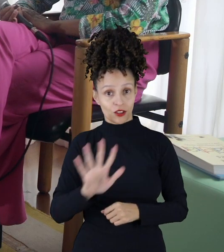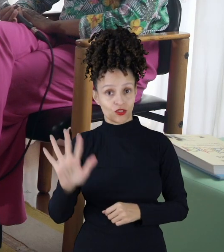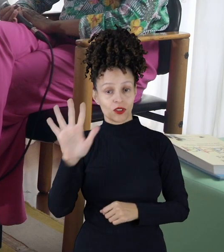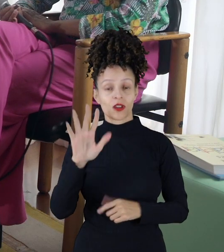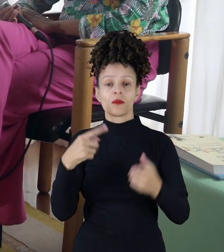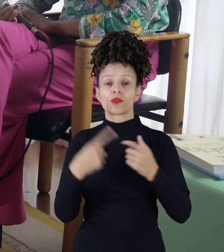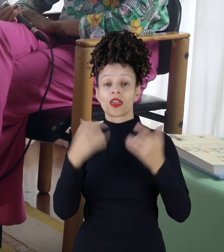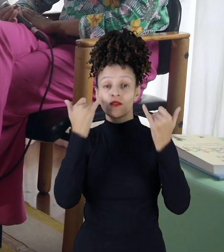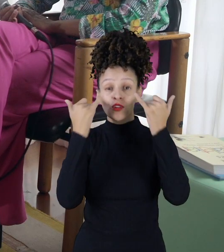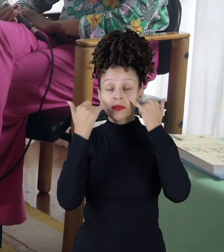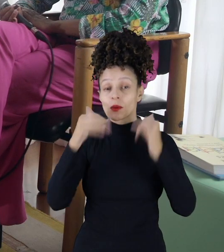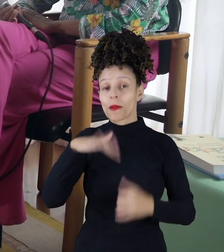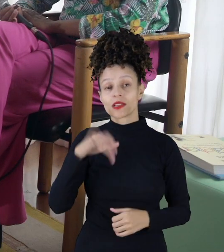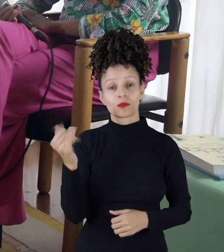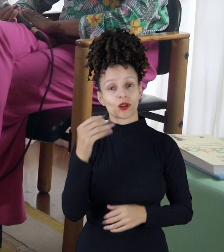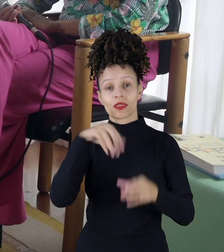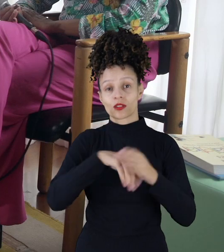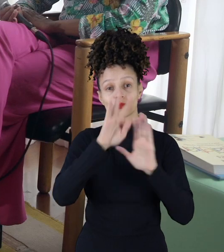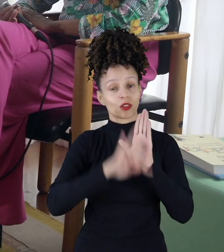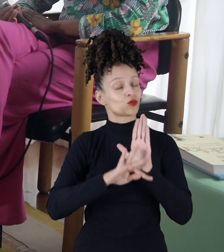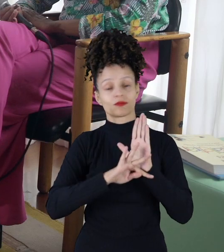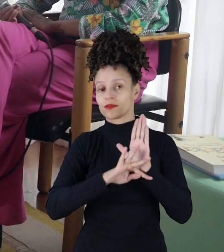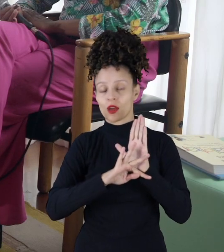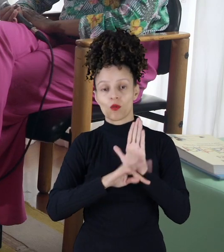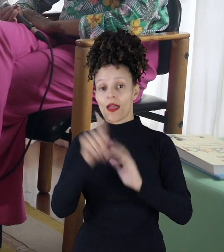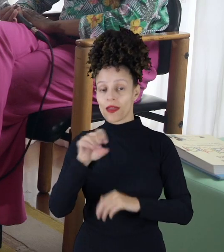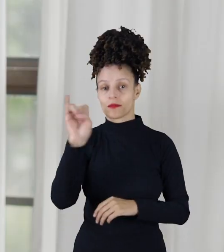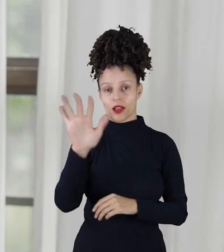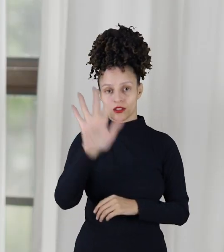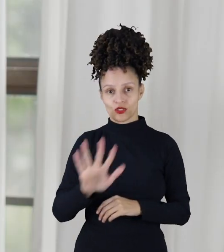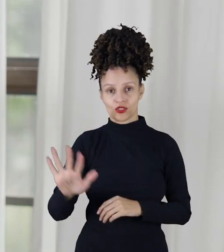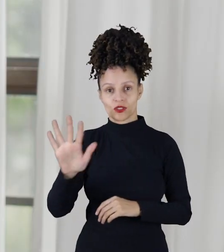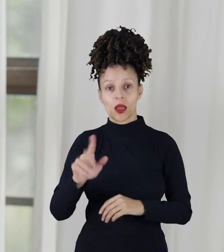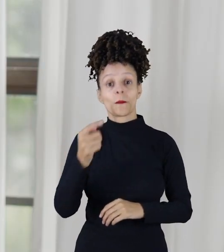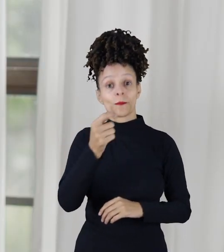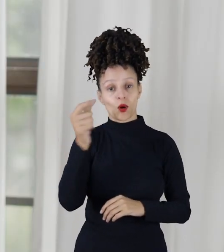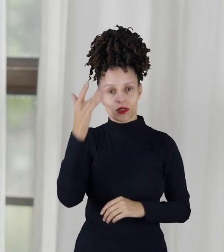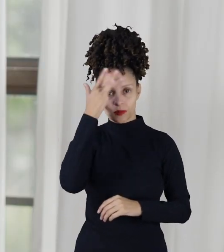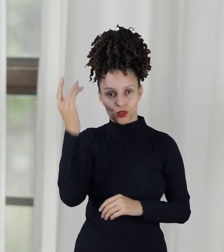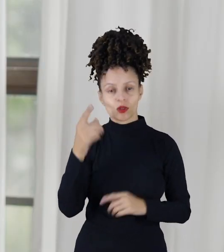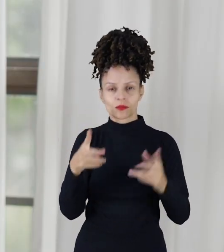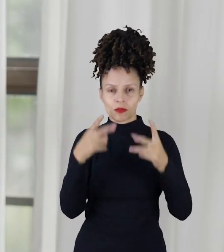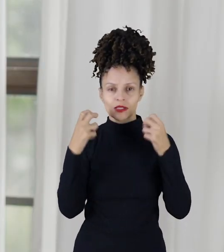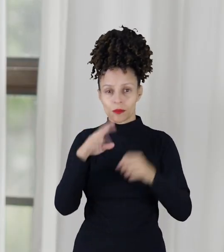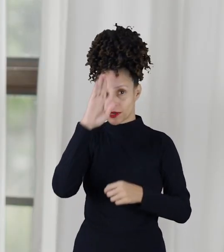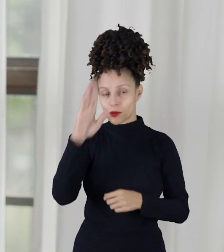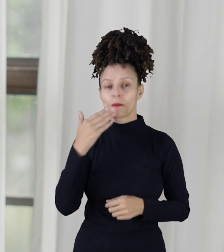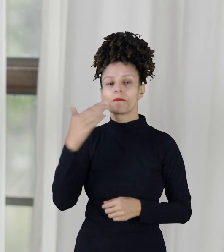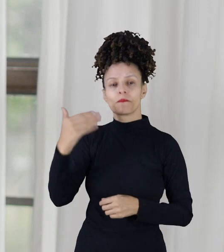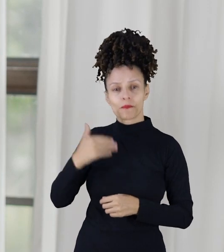da imagem, porque a informação mais importante não está no texto, está na imagem. E poucas